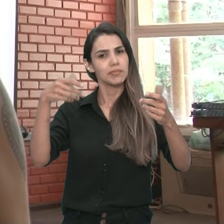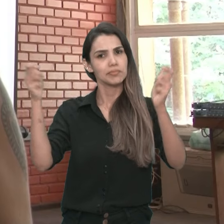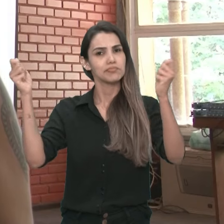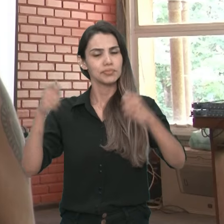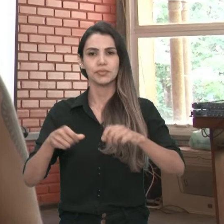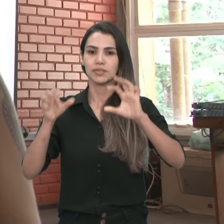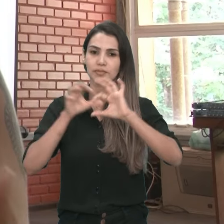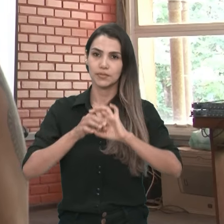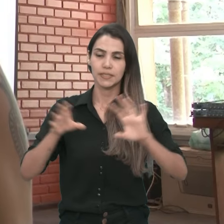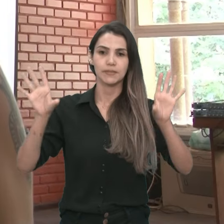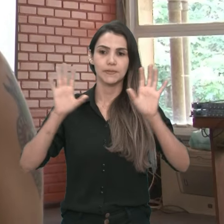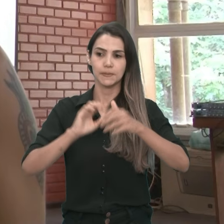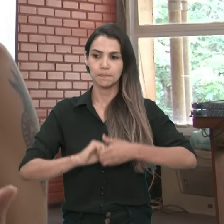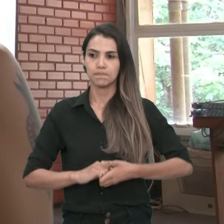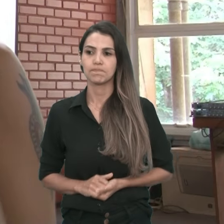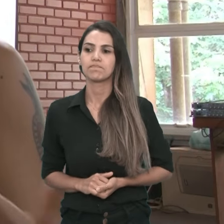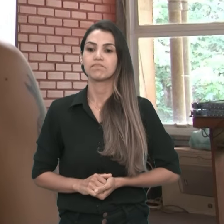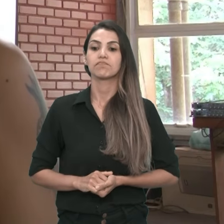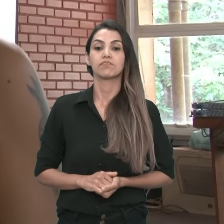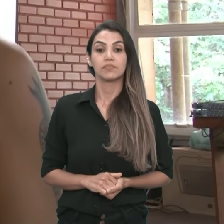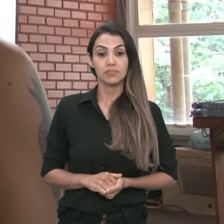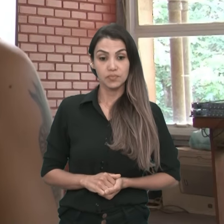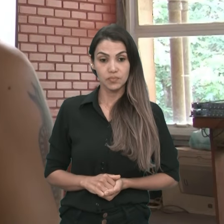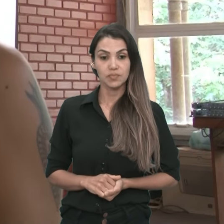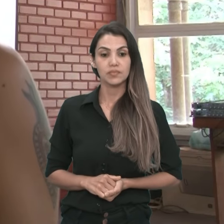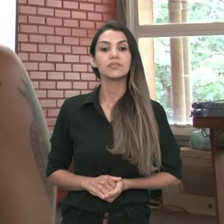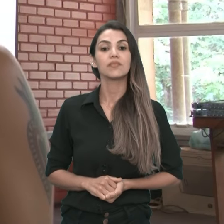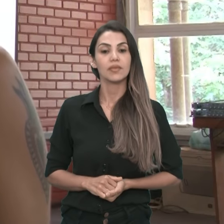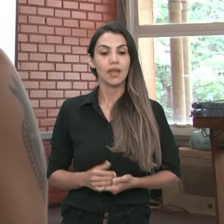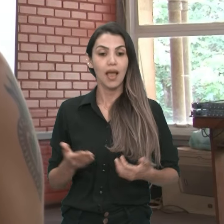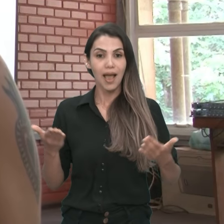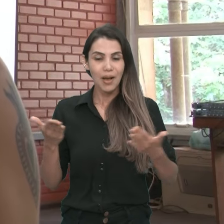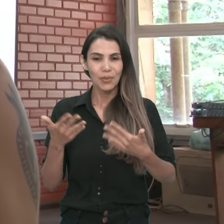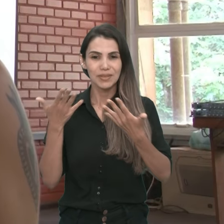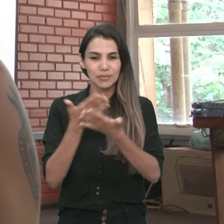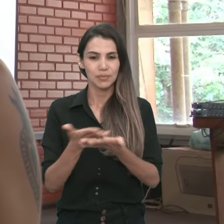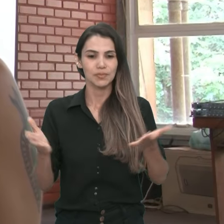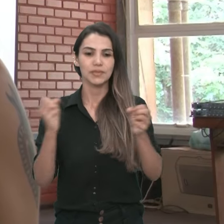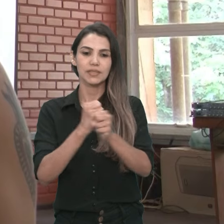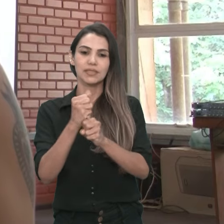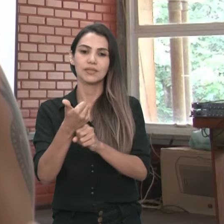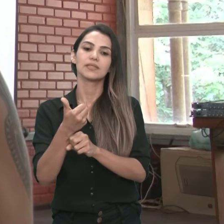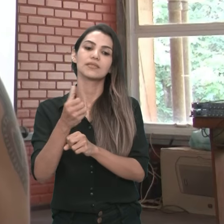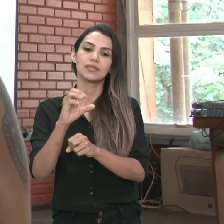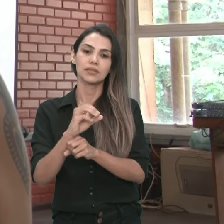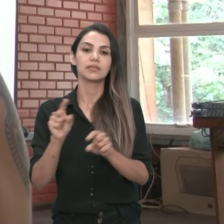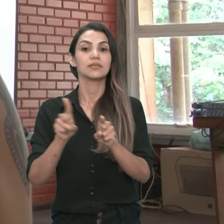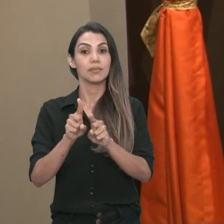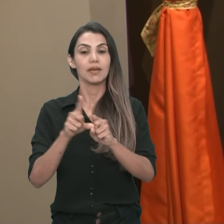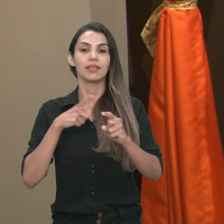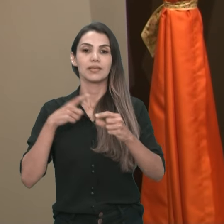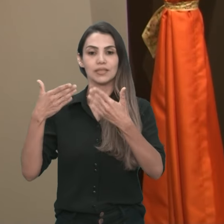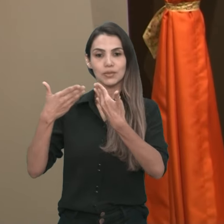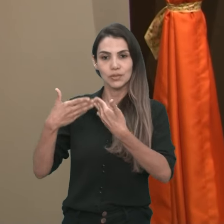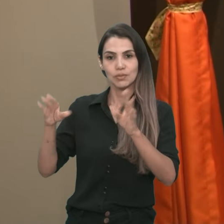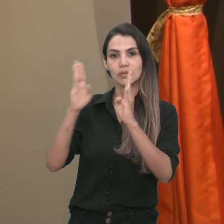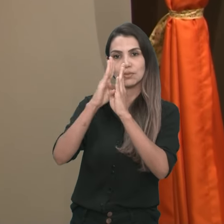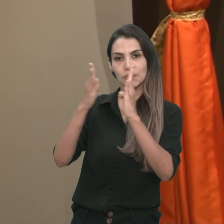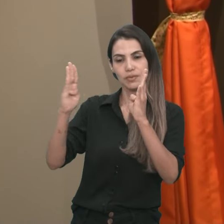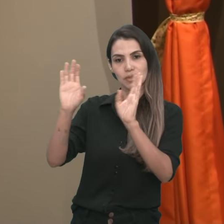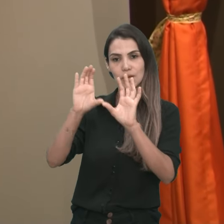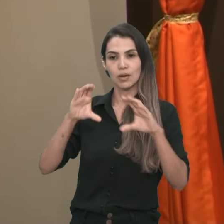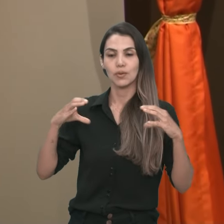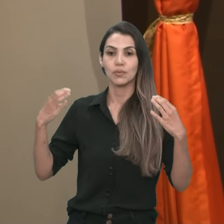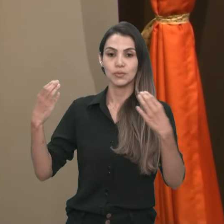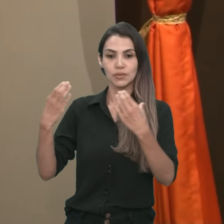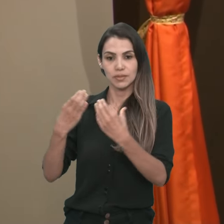comunidade externa e isso culmina agora nessa comemoração de 10 anos também com a inauguração da biblioteca comunitária